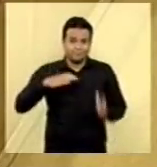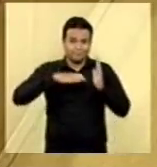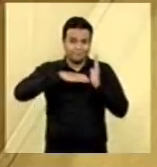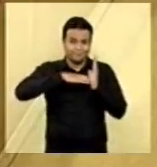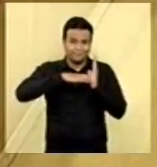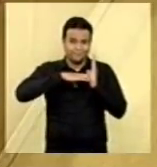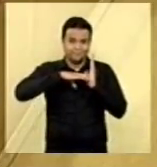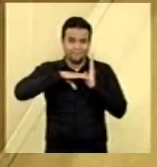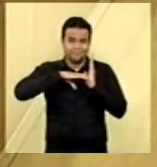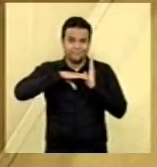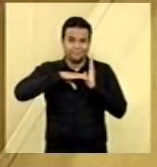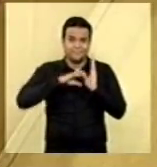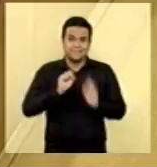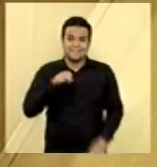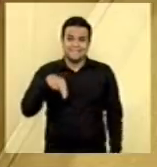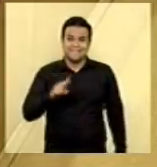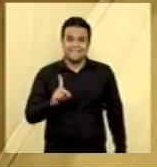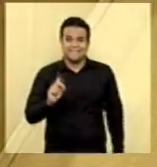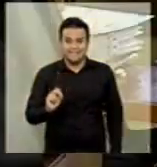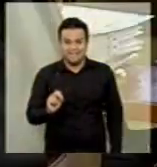que se reconheça esta